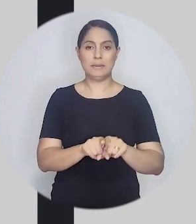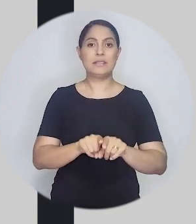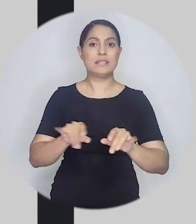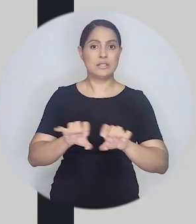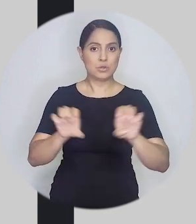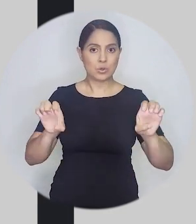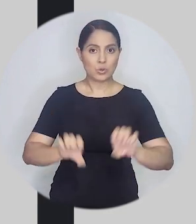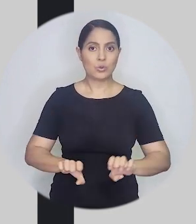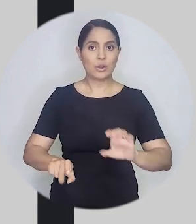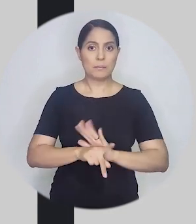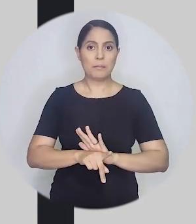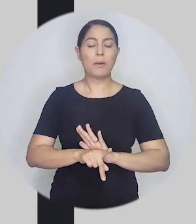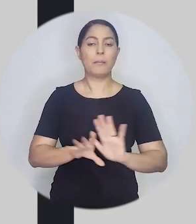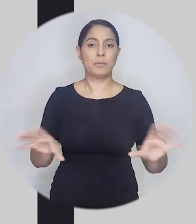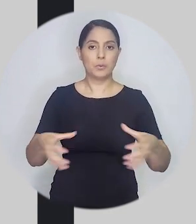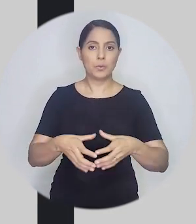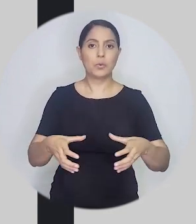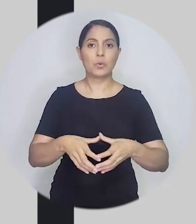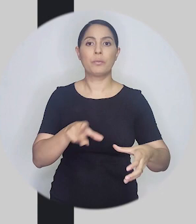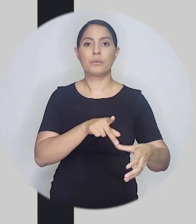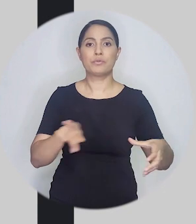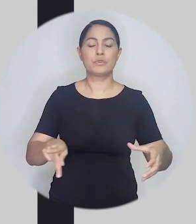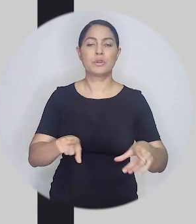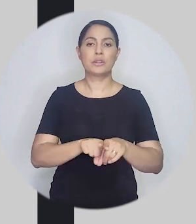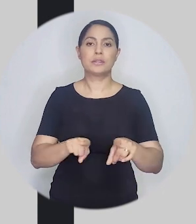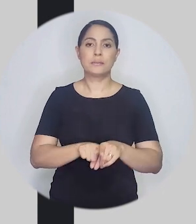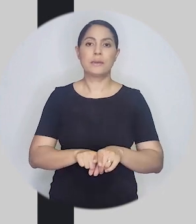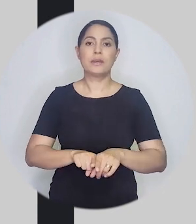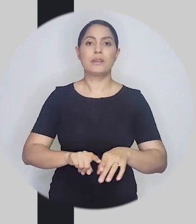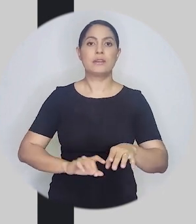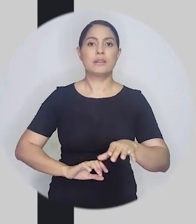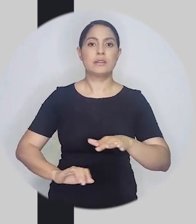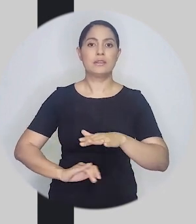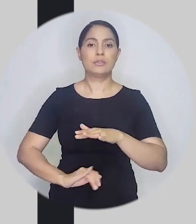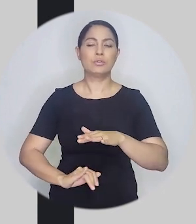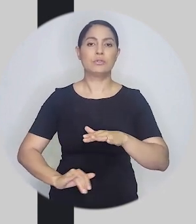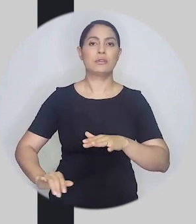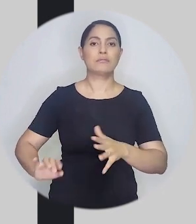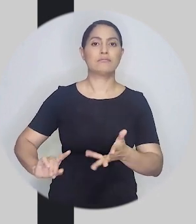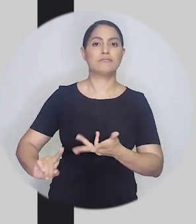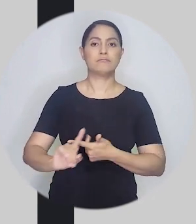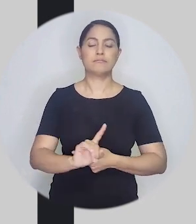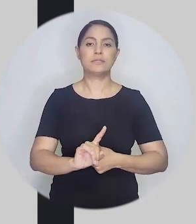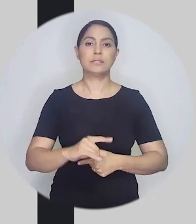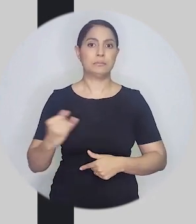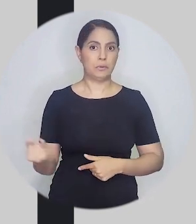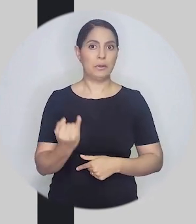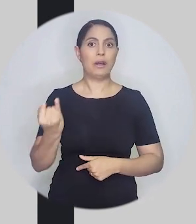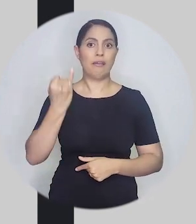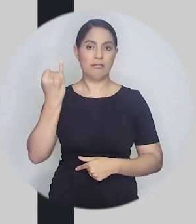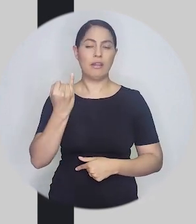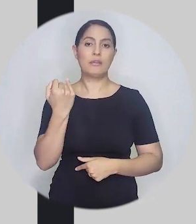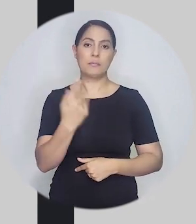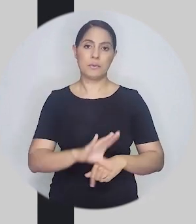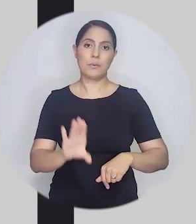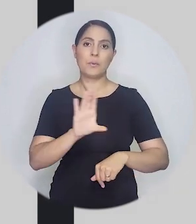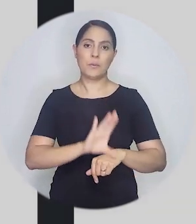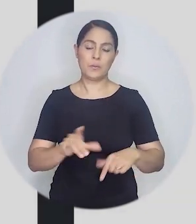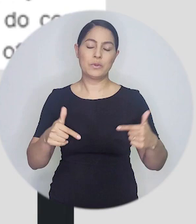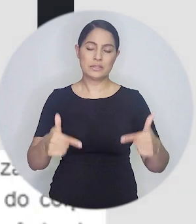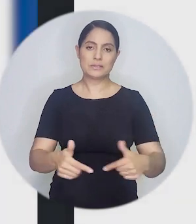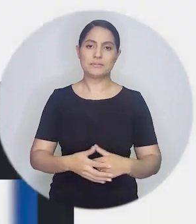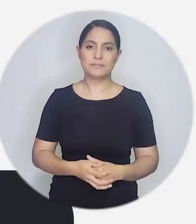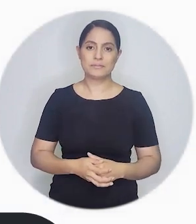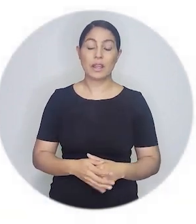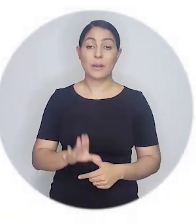didático-pedagógica, estruturação do corpo docente, mapeamento da infraestrutura e recursos tecnológicos necessários para a oferta do curso.